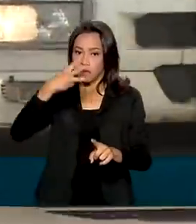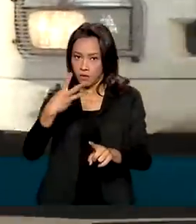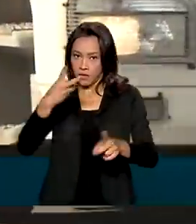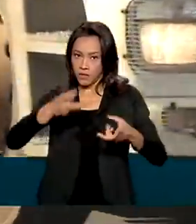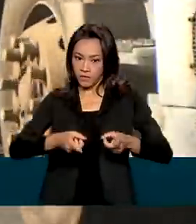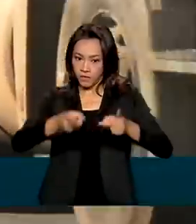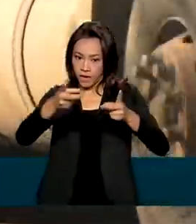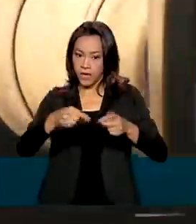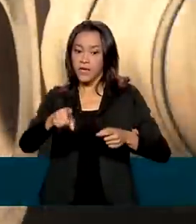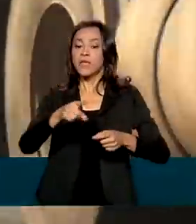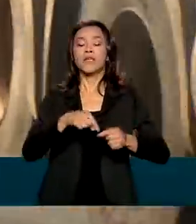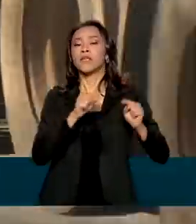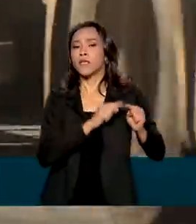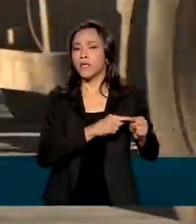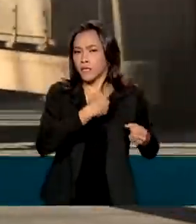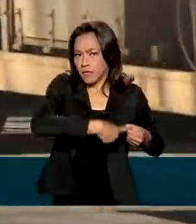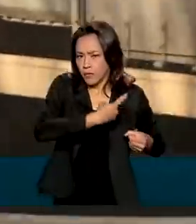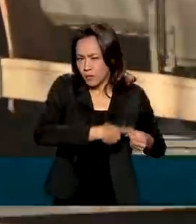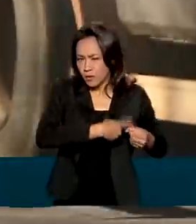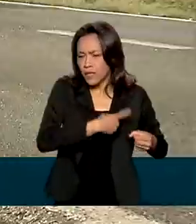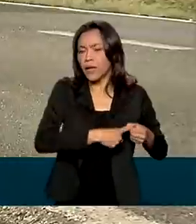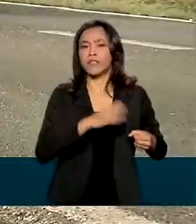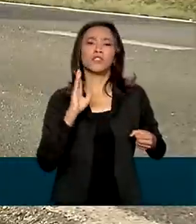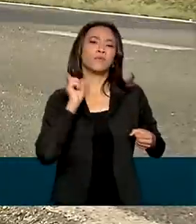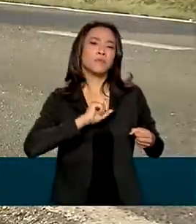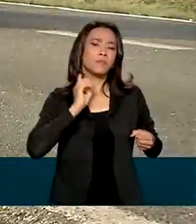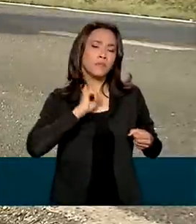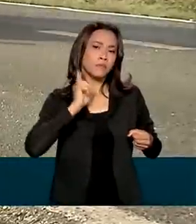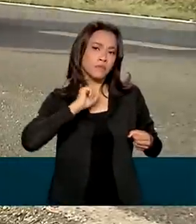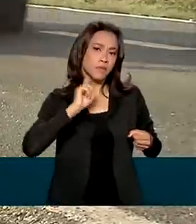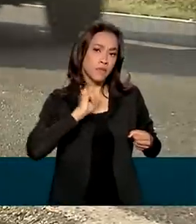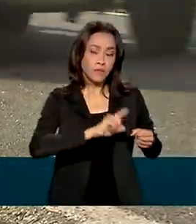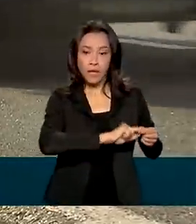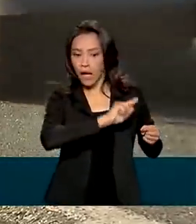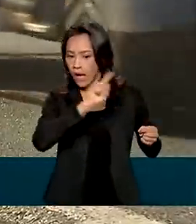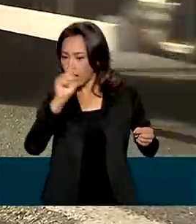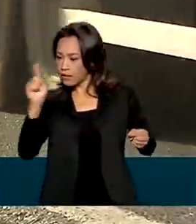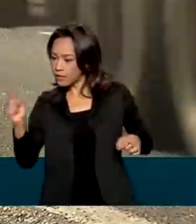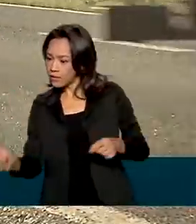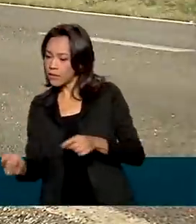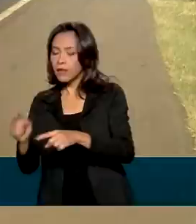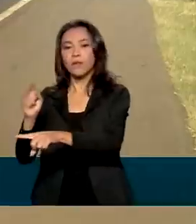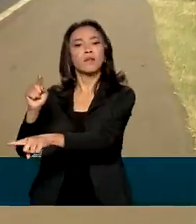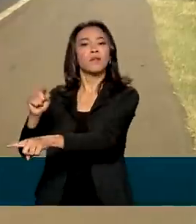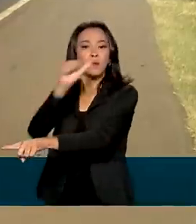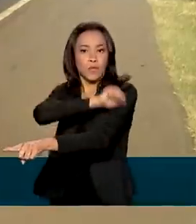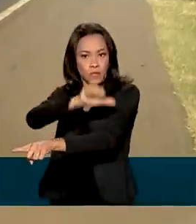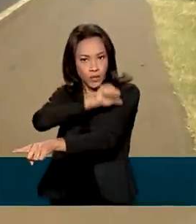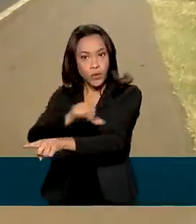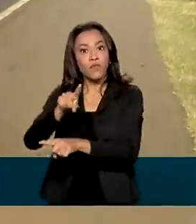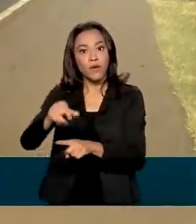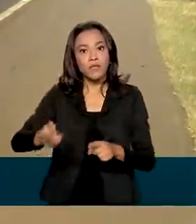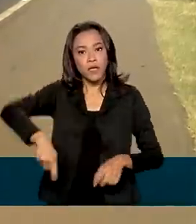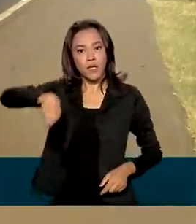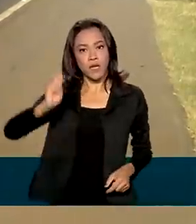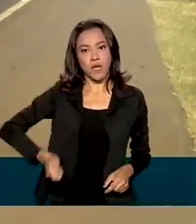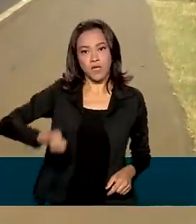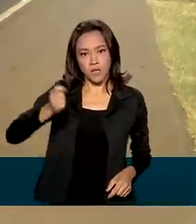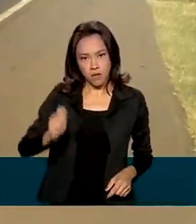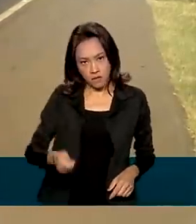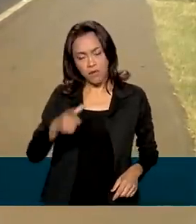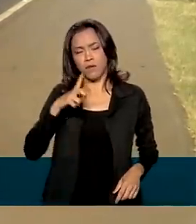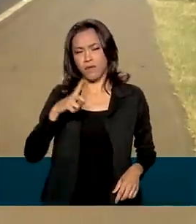querida Governador Valadares em Minas Gerais a cidade do Rio de Janeiro será feita por leilão e poderá ter a participação